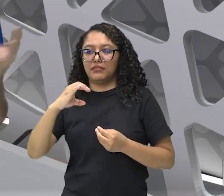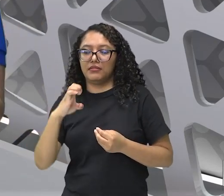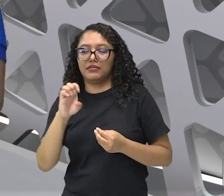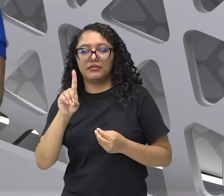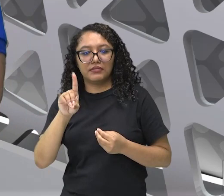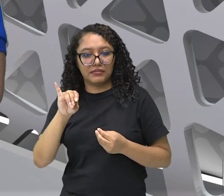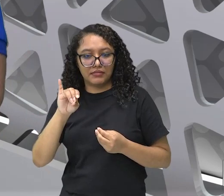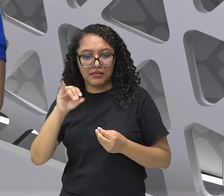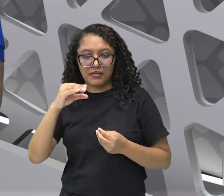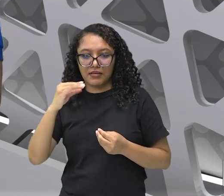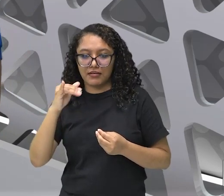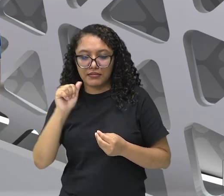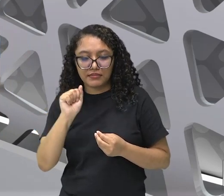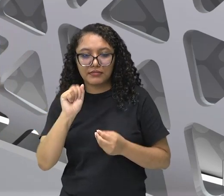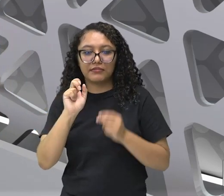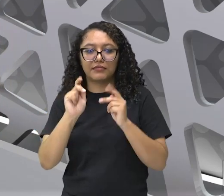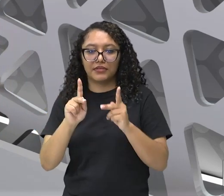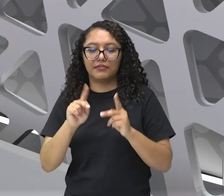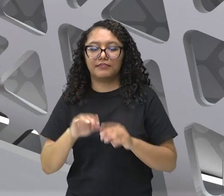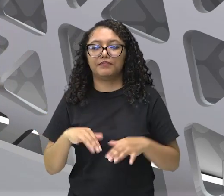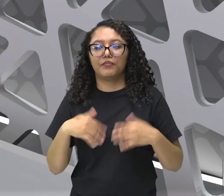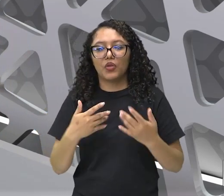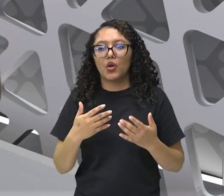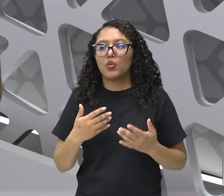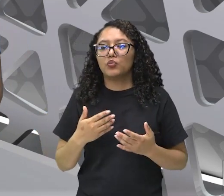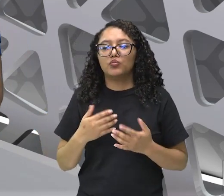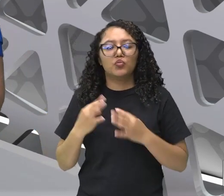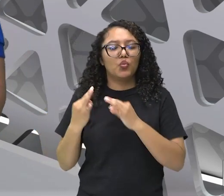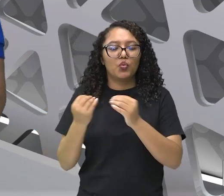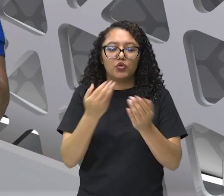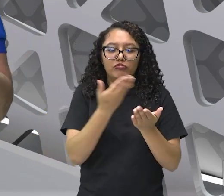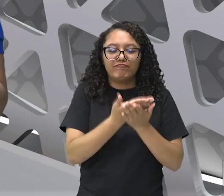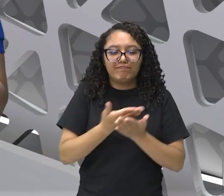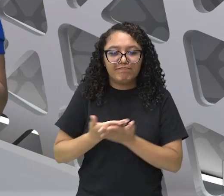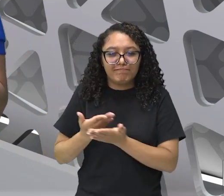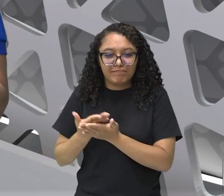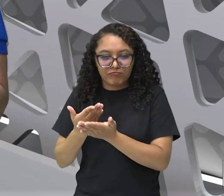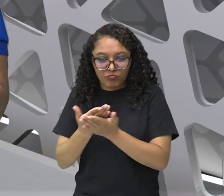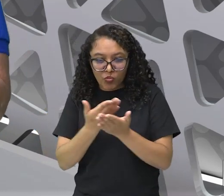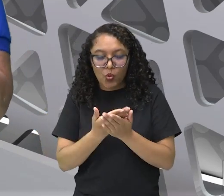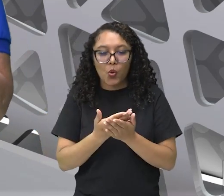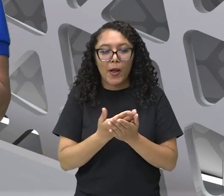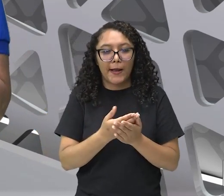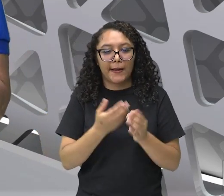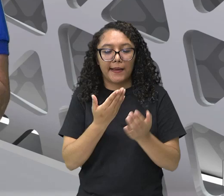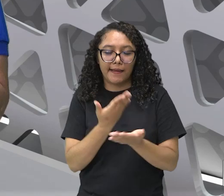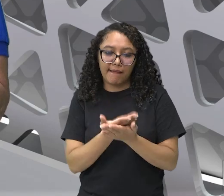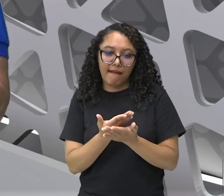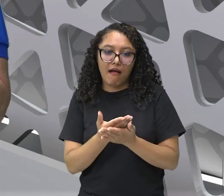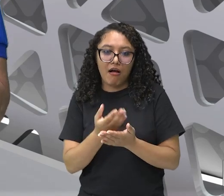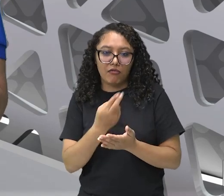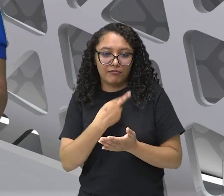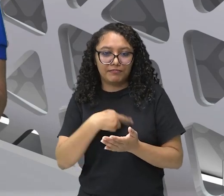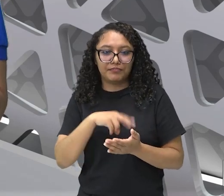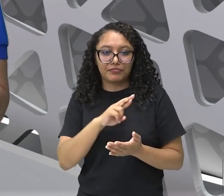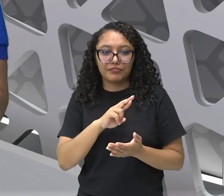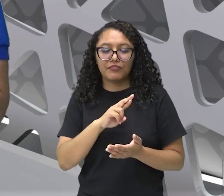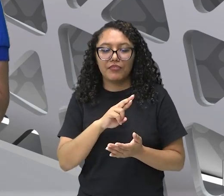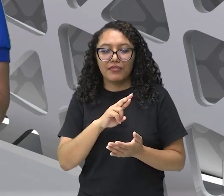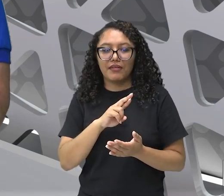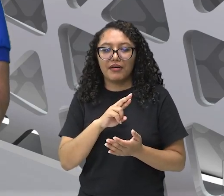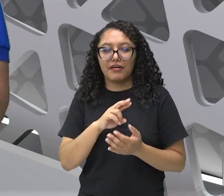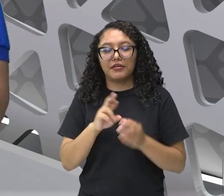captando tudo que nós trabalharmos nas aulas de ensino religioso, consigam chegar a